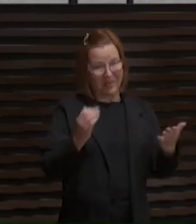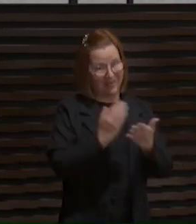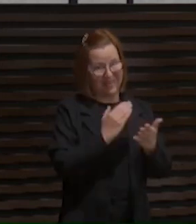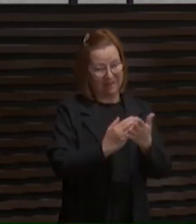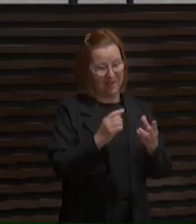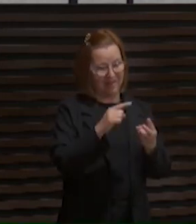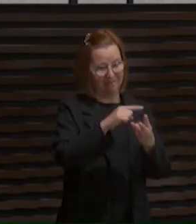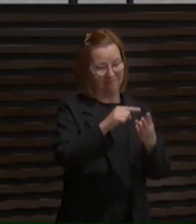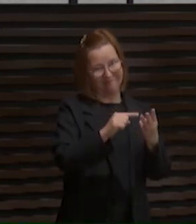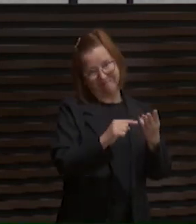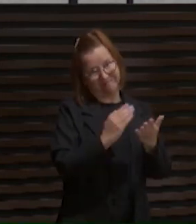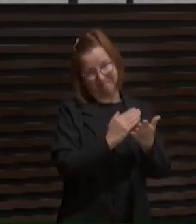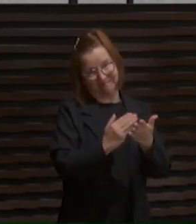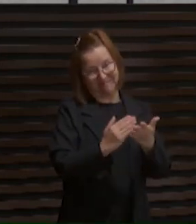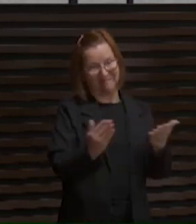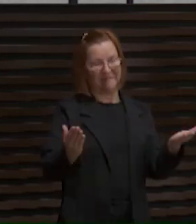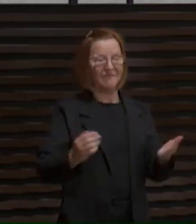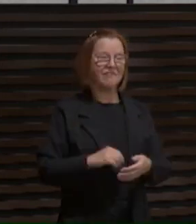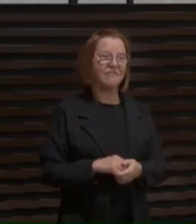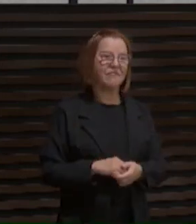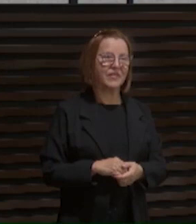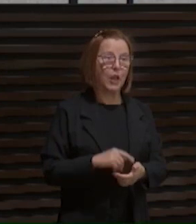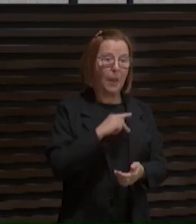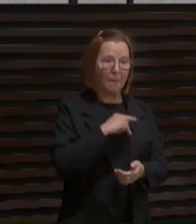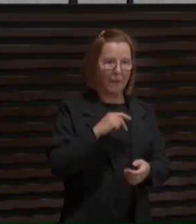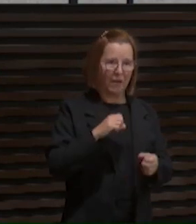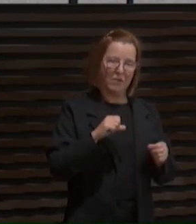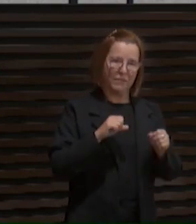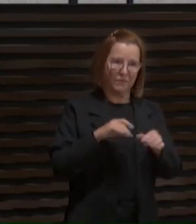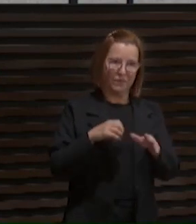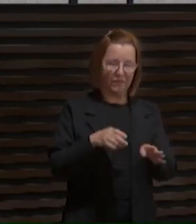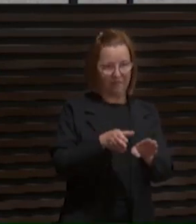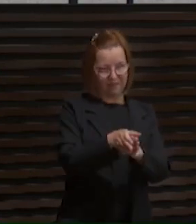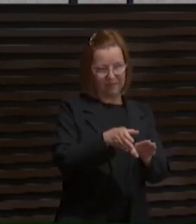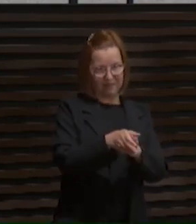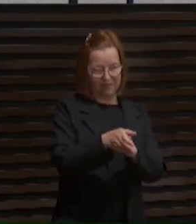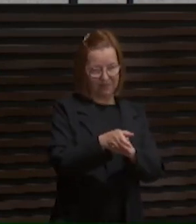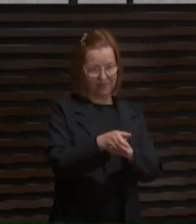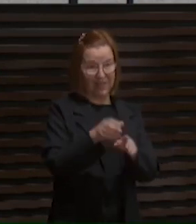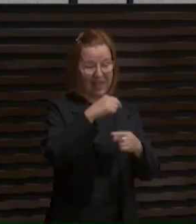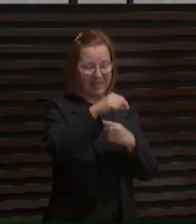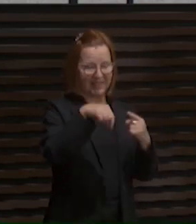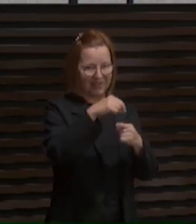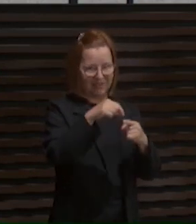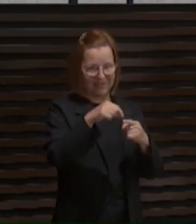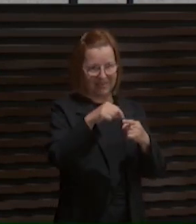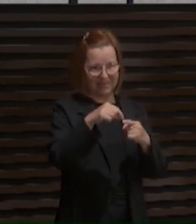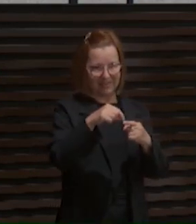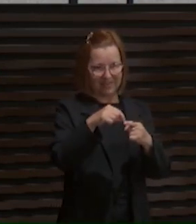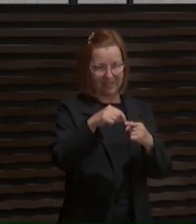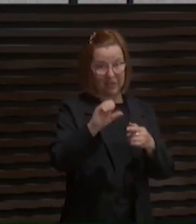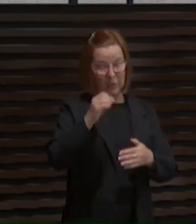E tanto Paulo quanto Jesus alertaram para nós que a santificação ela ocorre sim no nosso